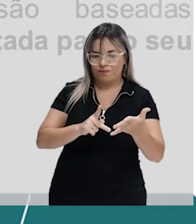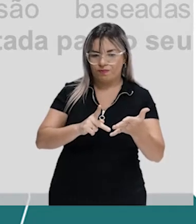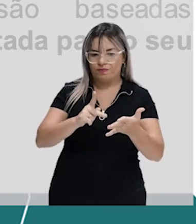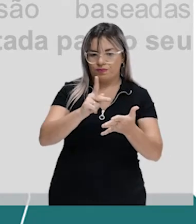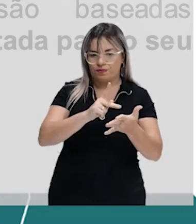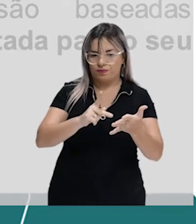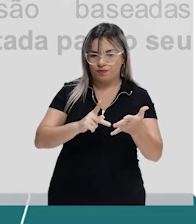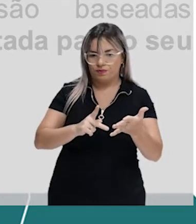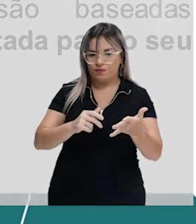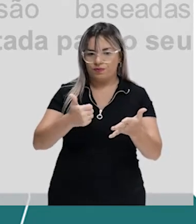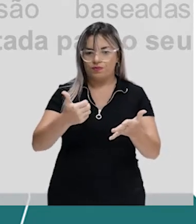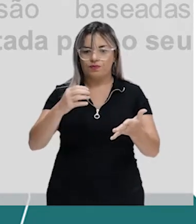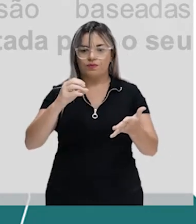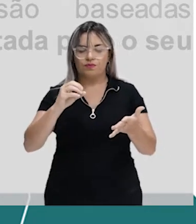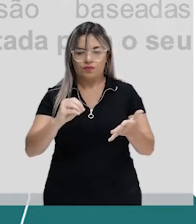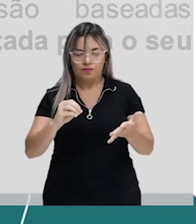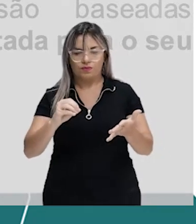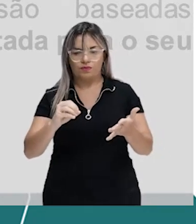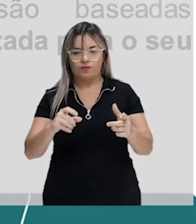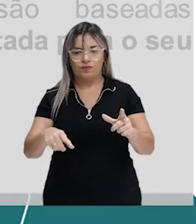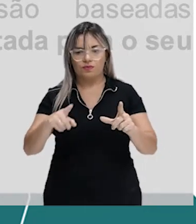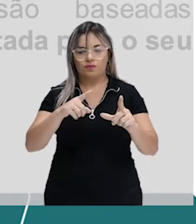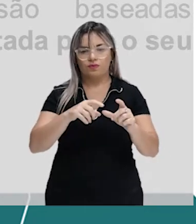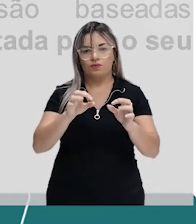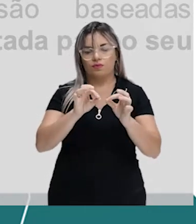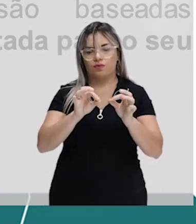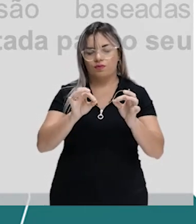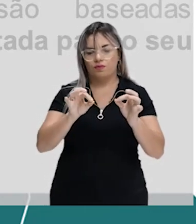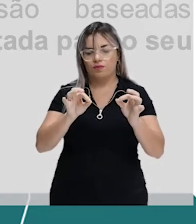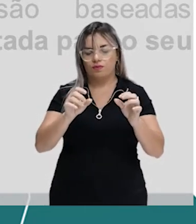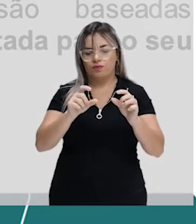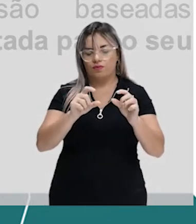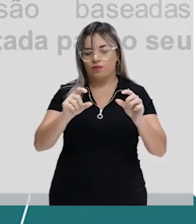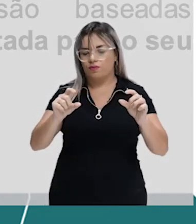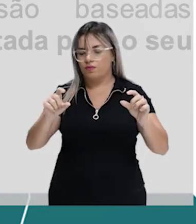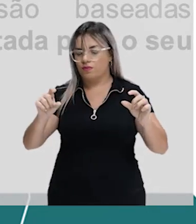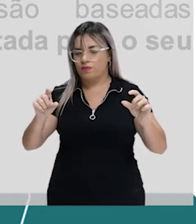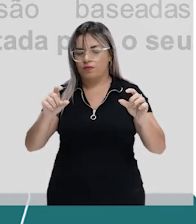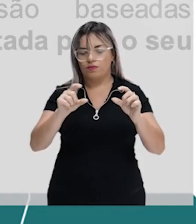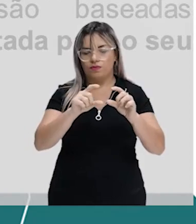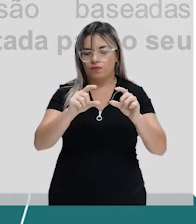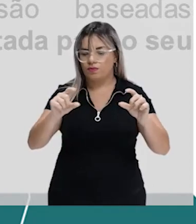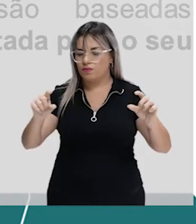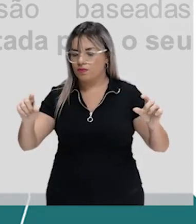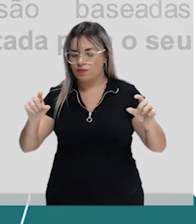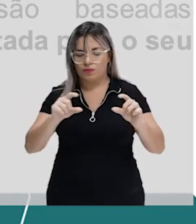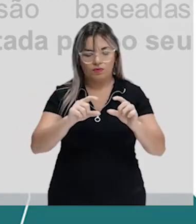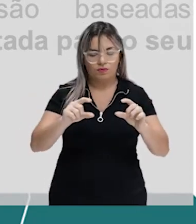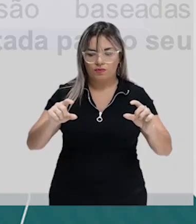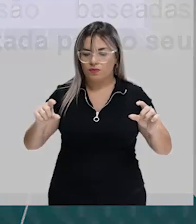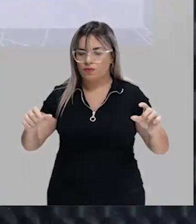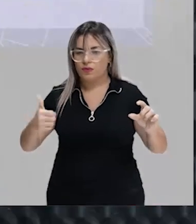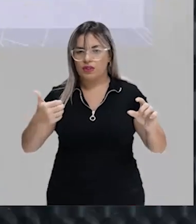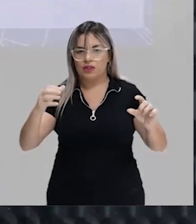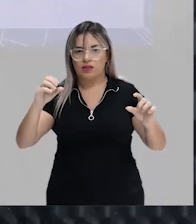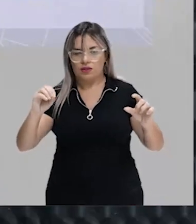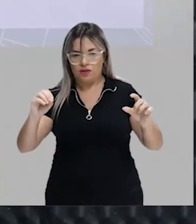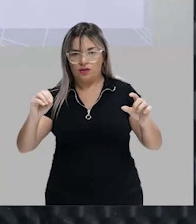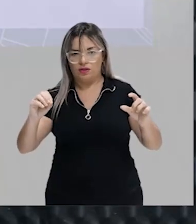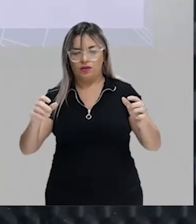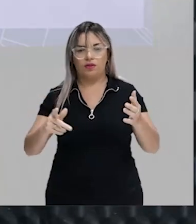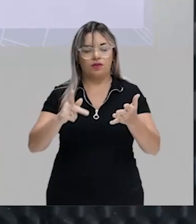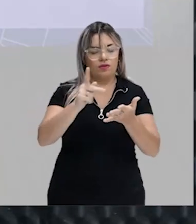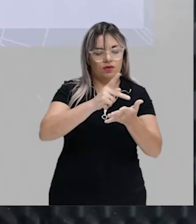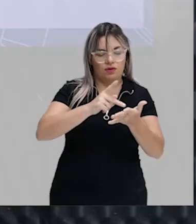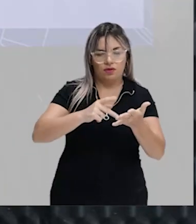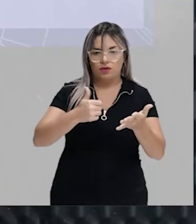aí. Fixa, 10 sílabas métricas. O que é isso? Você tem um verso com 10 sílabas poéticas. Um poema decassílabo é um